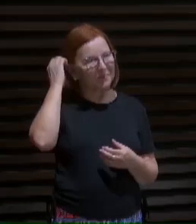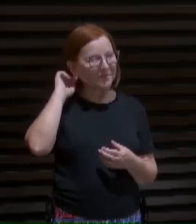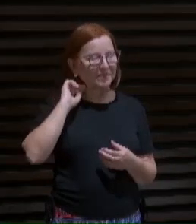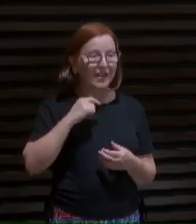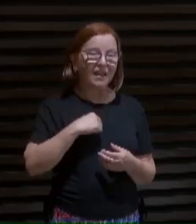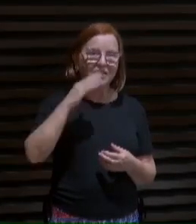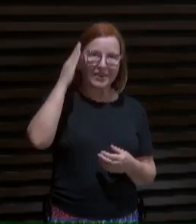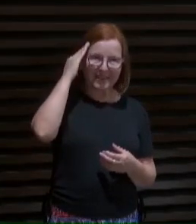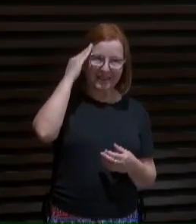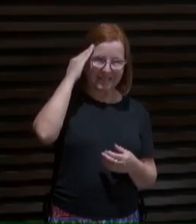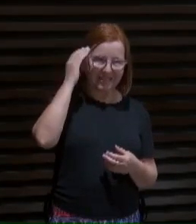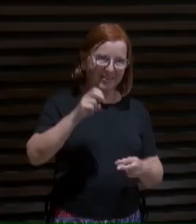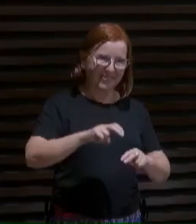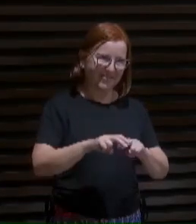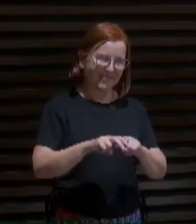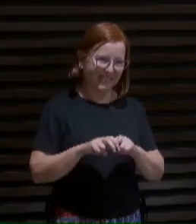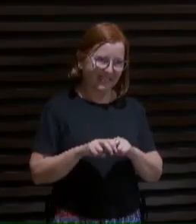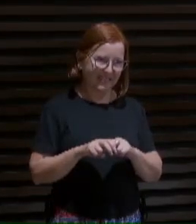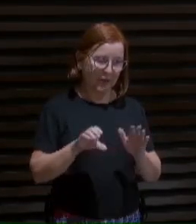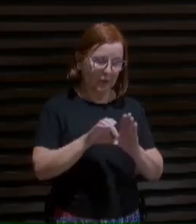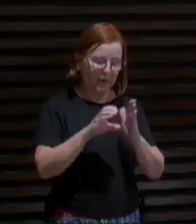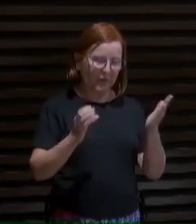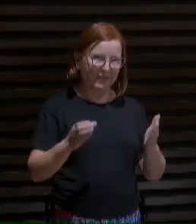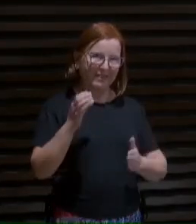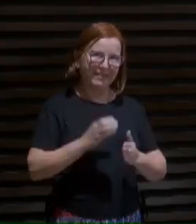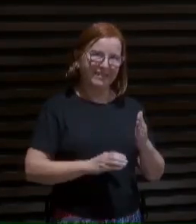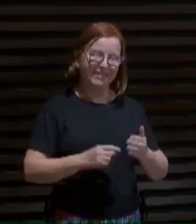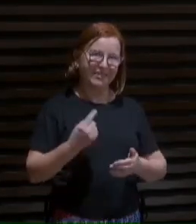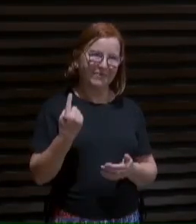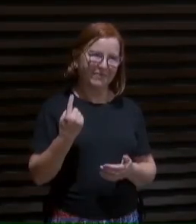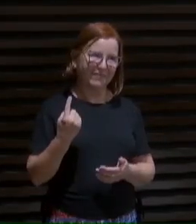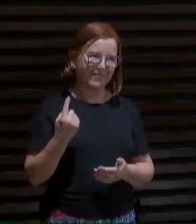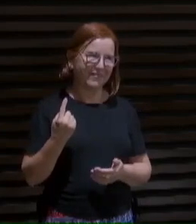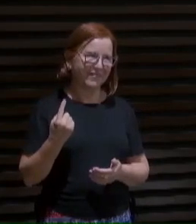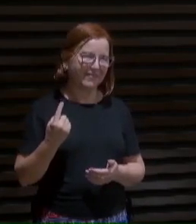por causa de Colossenses capítulo 1,